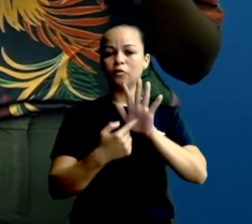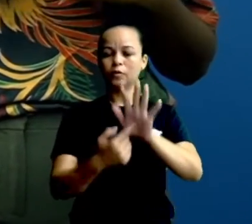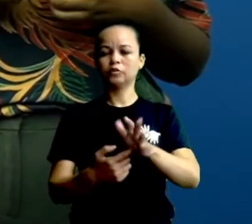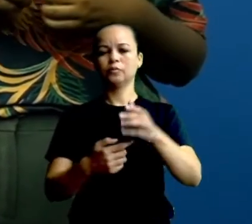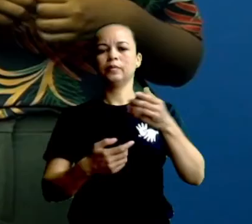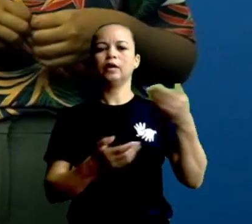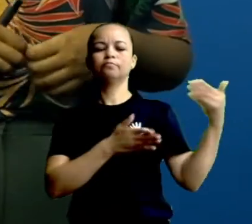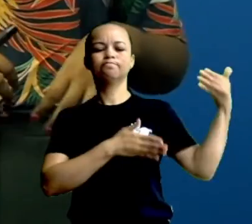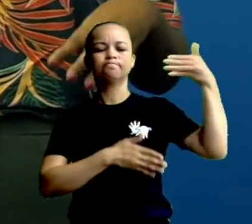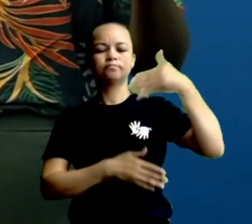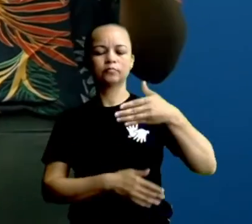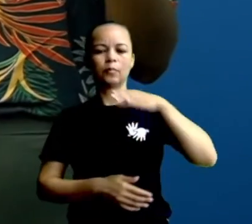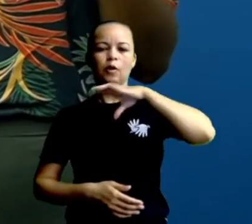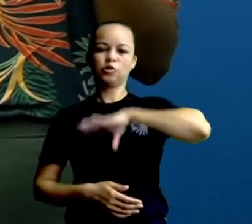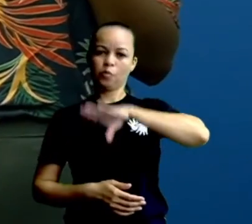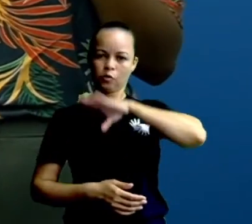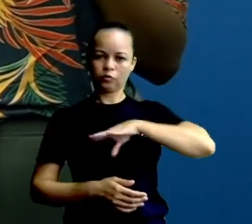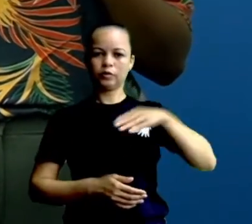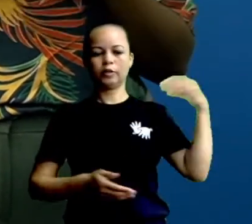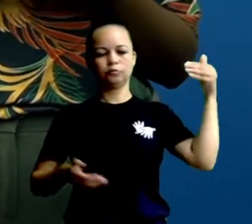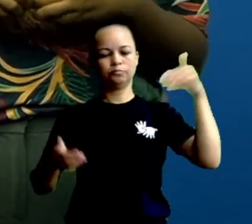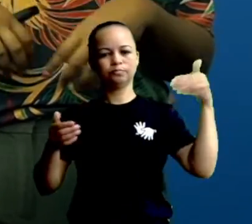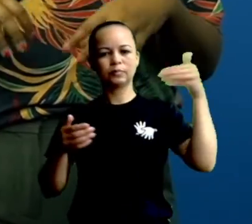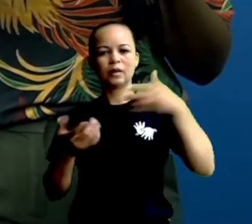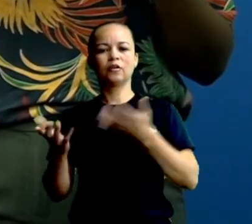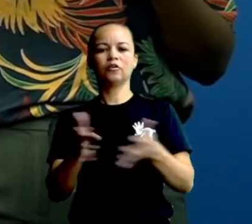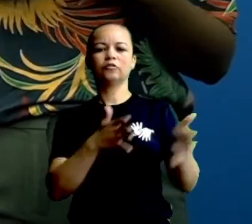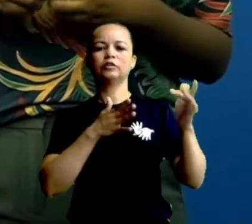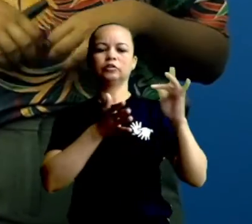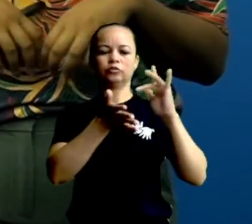pelos portugueses, trouxeram a Companhia de